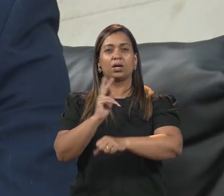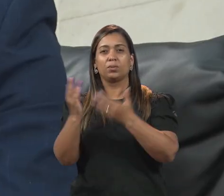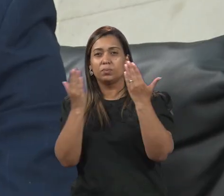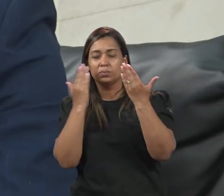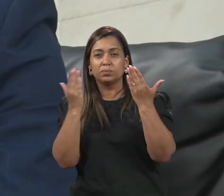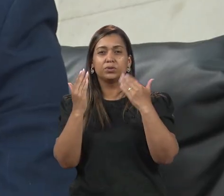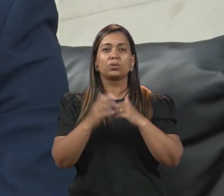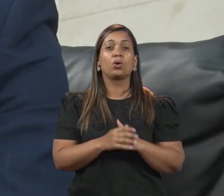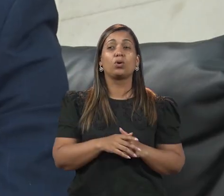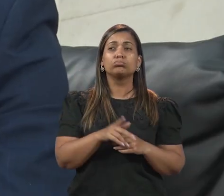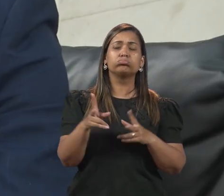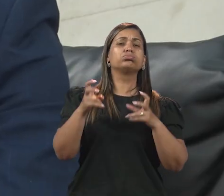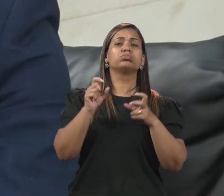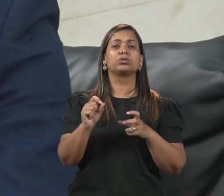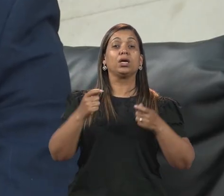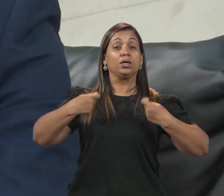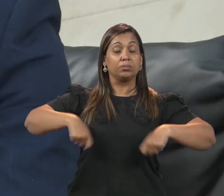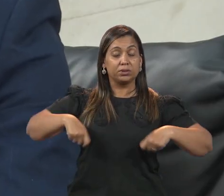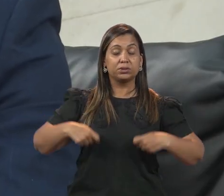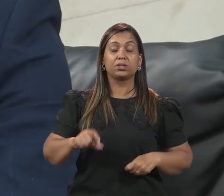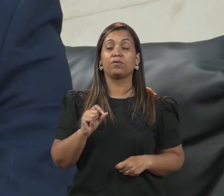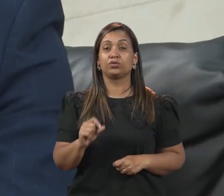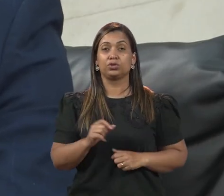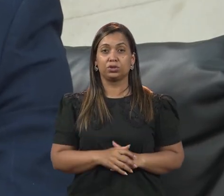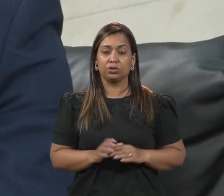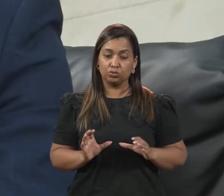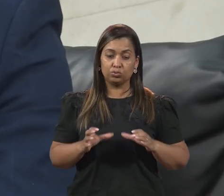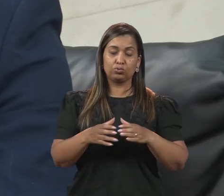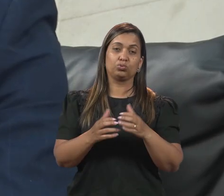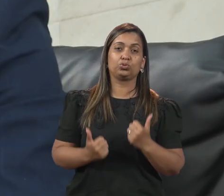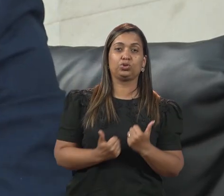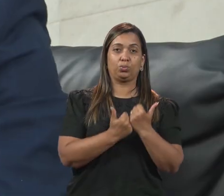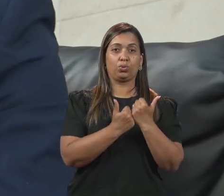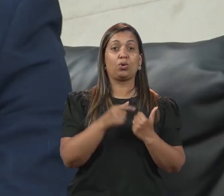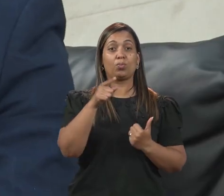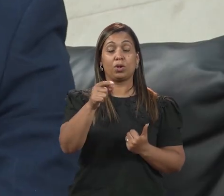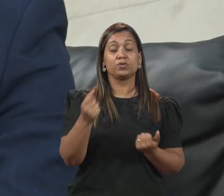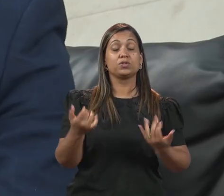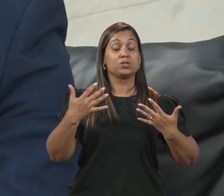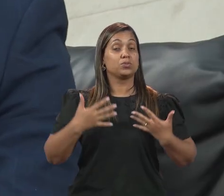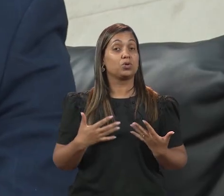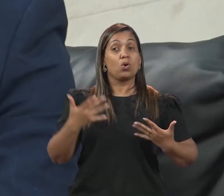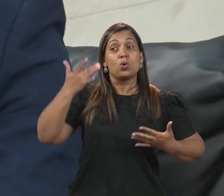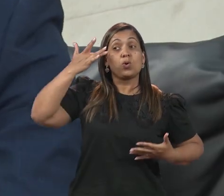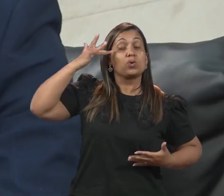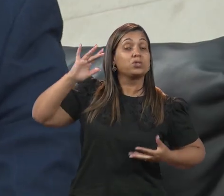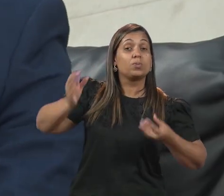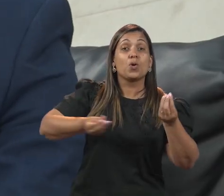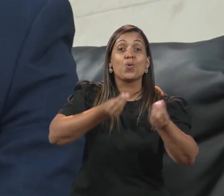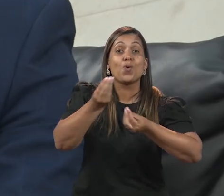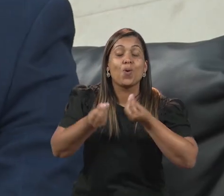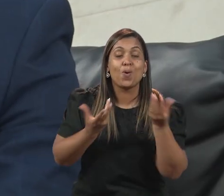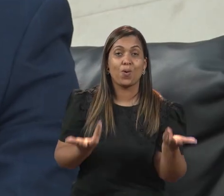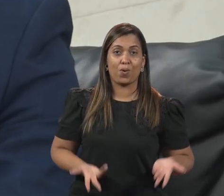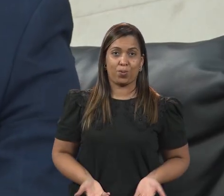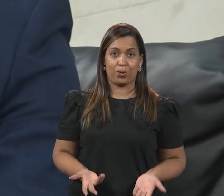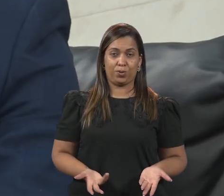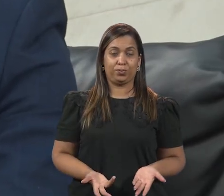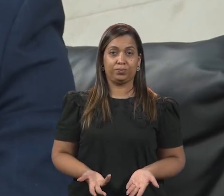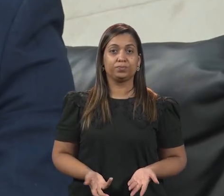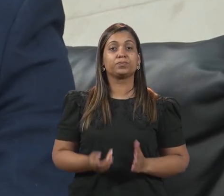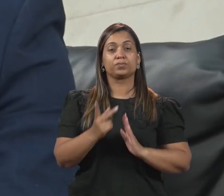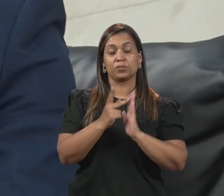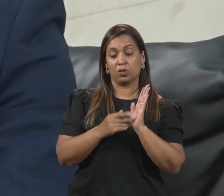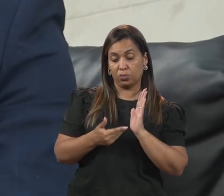e reconheciam que precisavam de uma rede de apoio, mas como você bem disse, não sabiam como lidar com aquela situação.